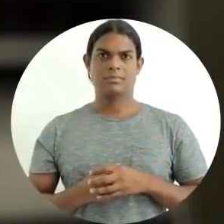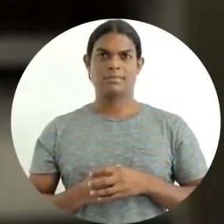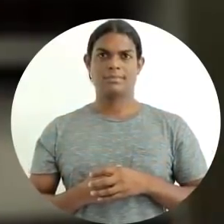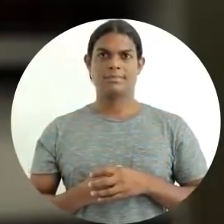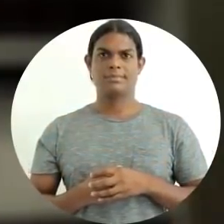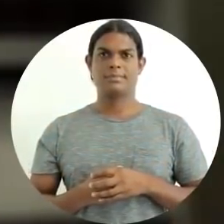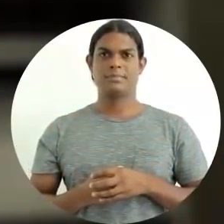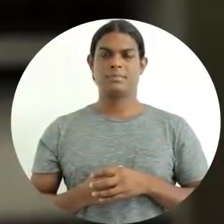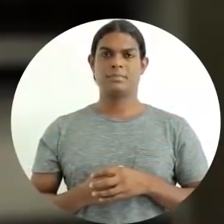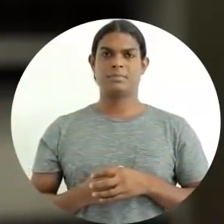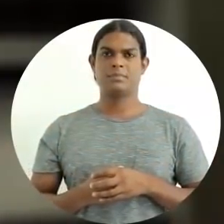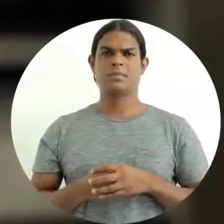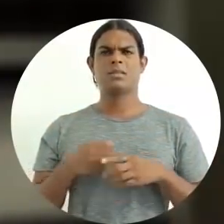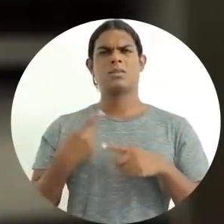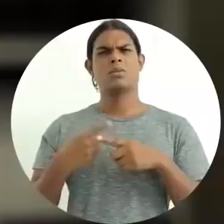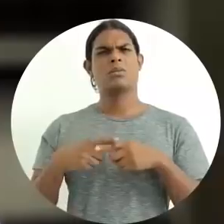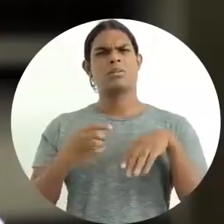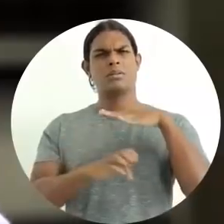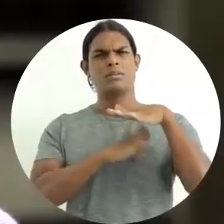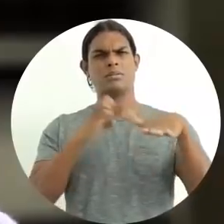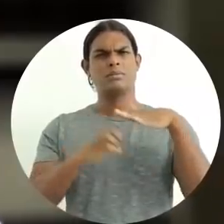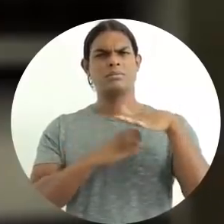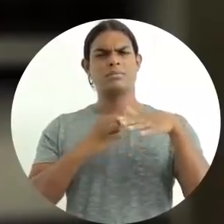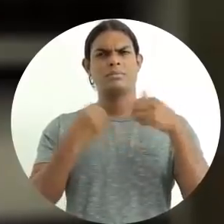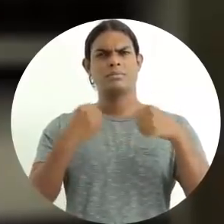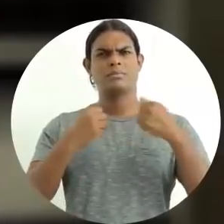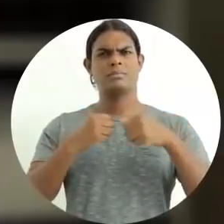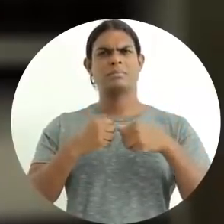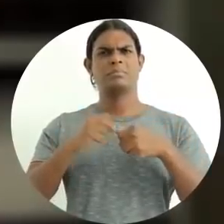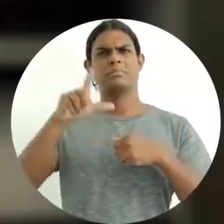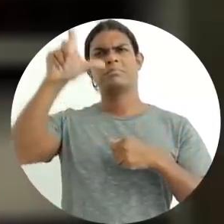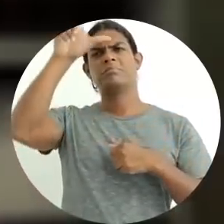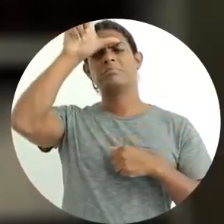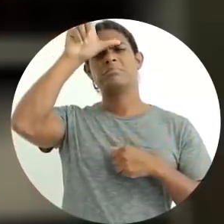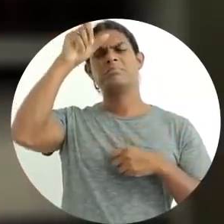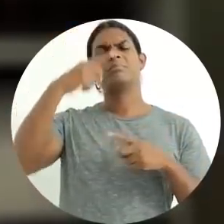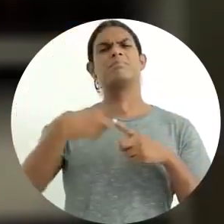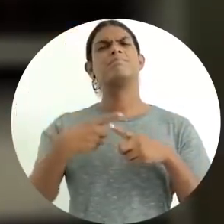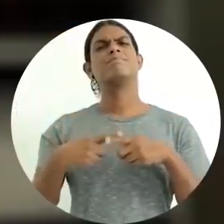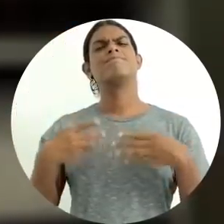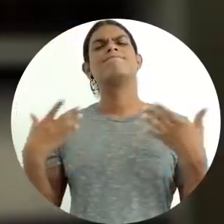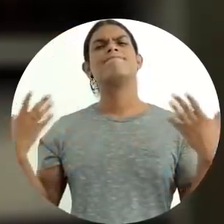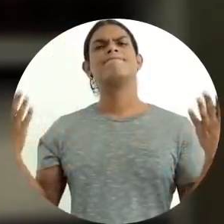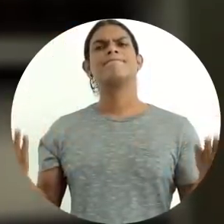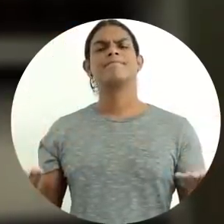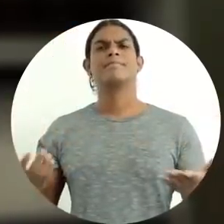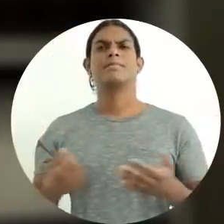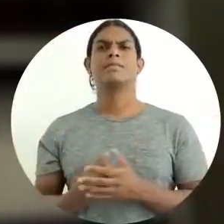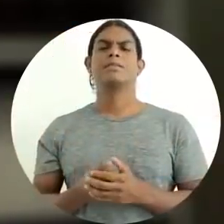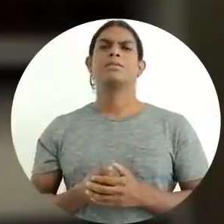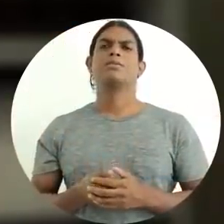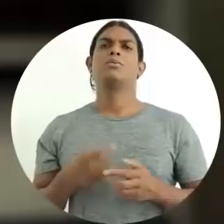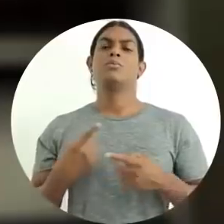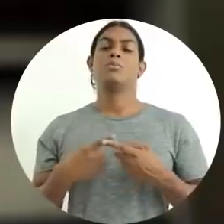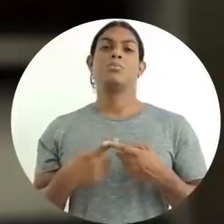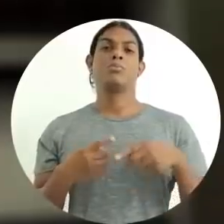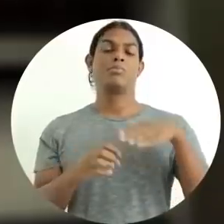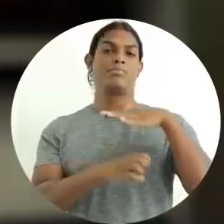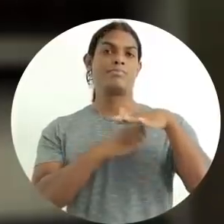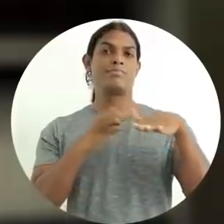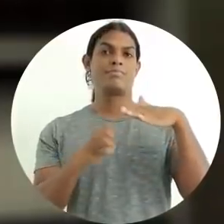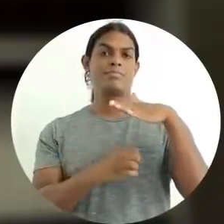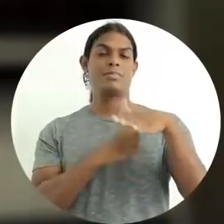poderiam muito bem conviver sem liderança. Mas, pelo contrário, as organizações, como